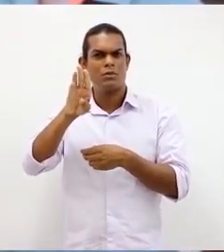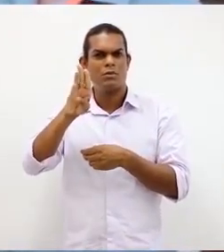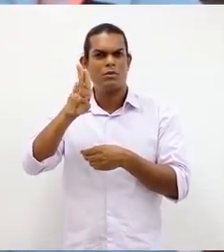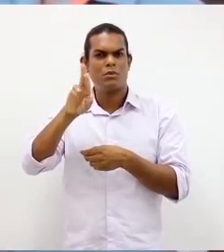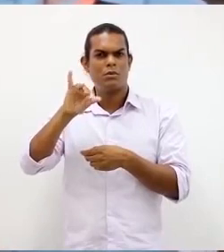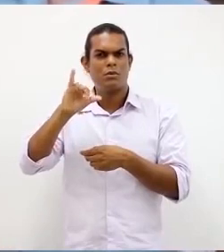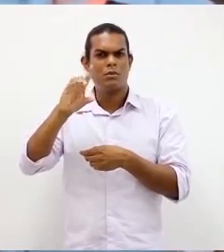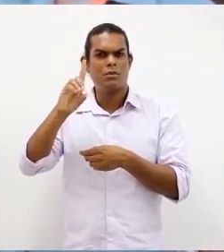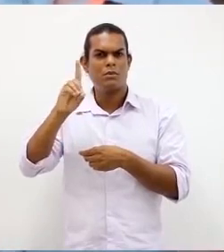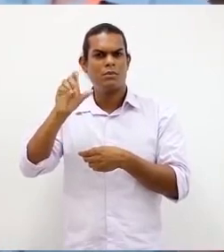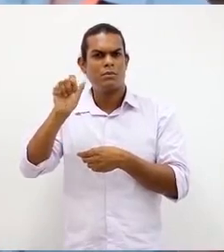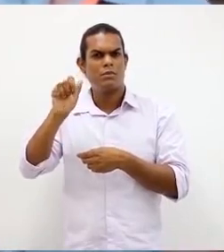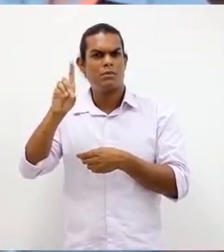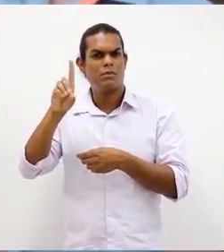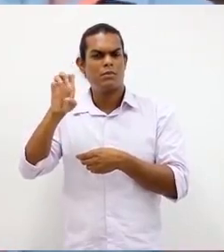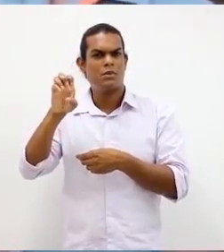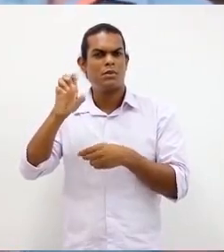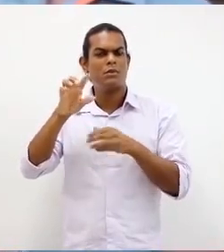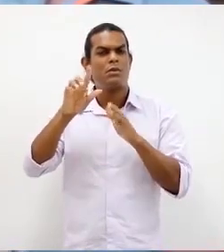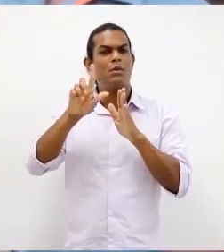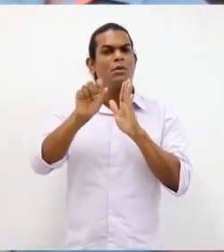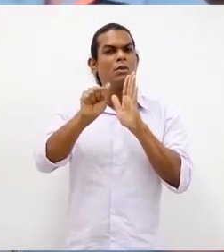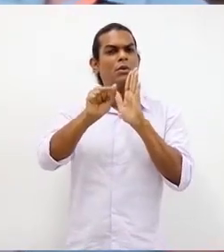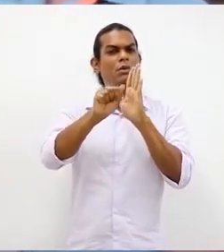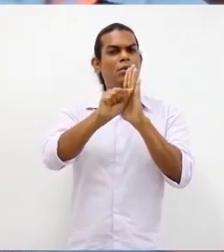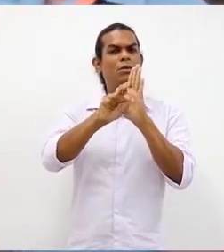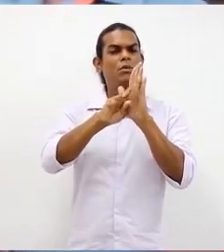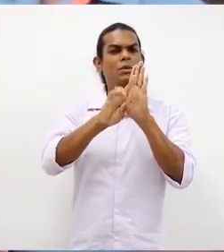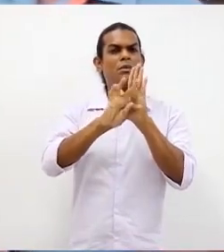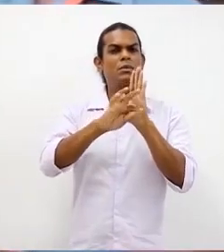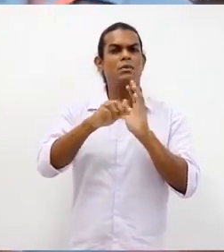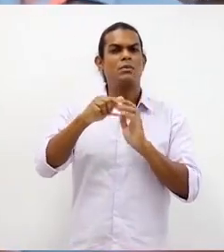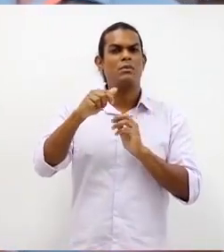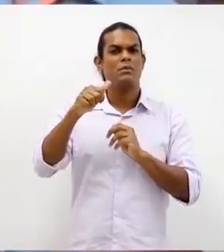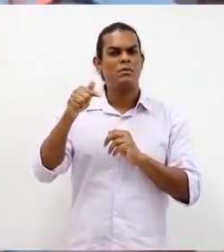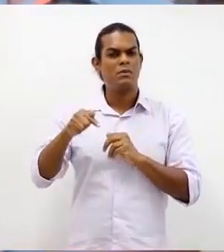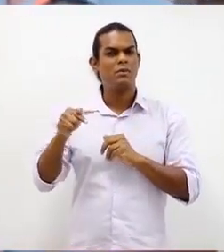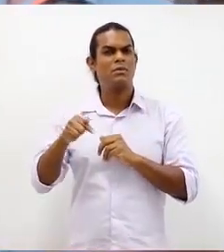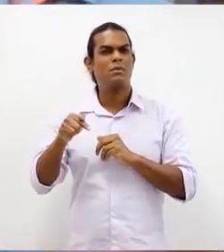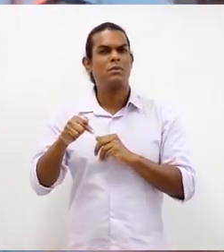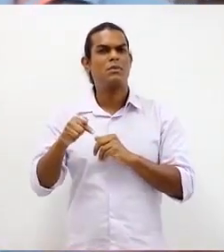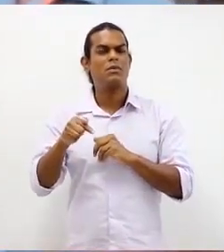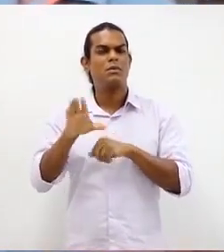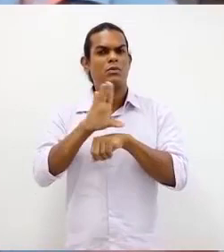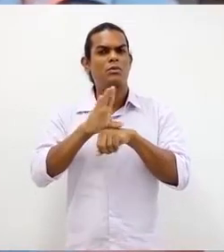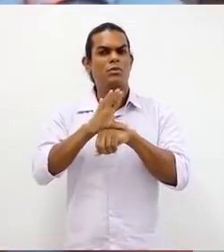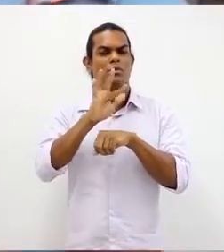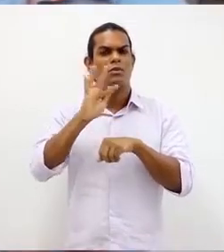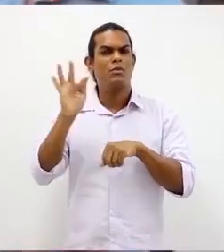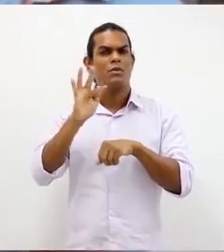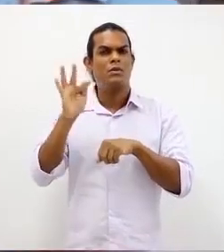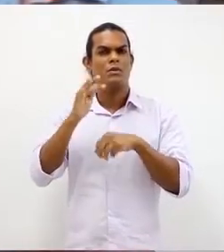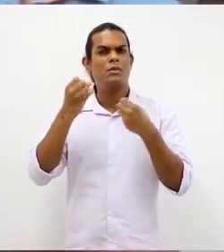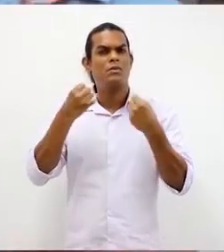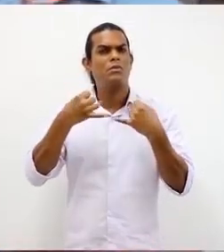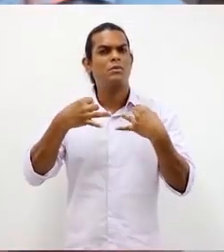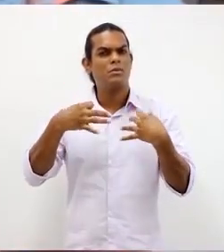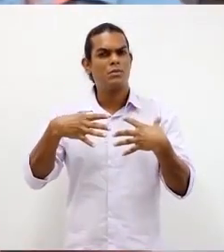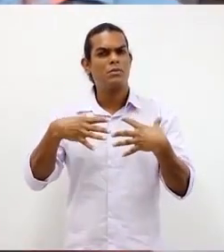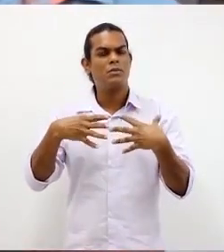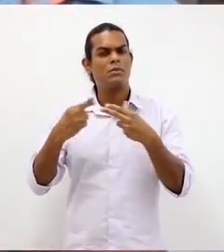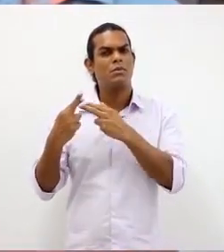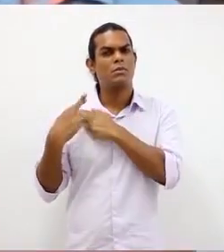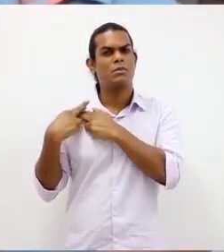7º, aliás, da Constituição Federal, no seu inciso 23, chama a responsabilidade do trabalhador e do